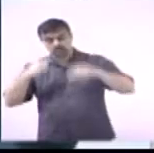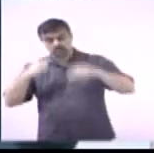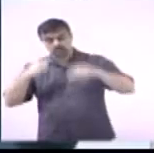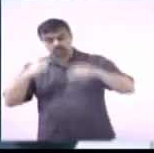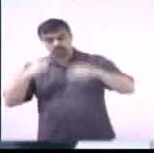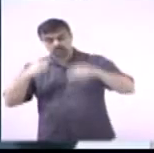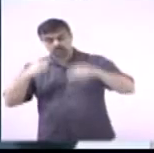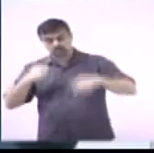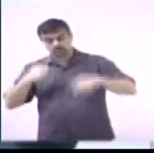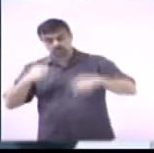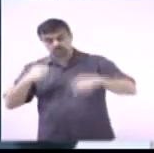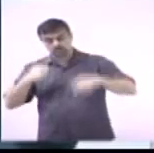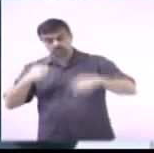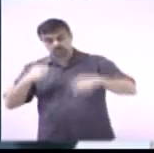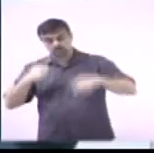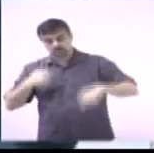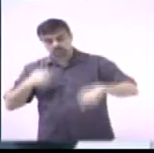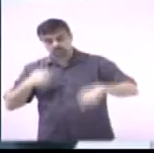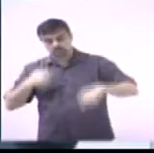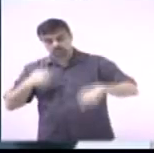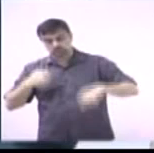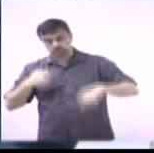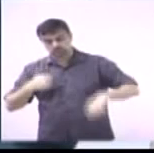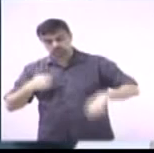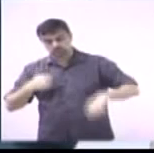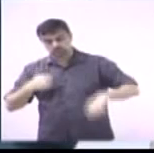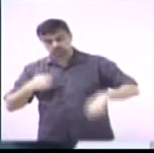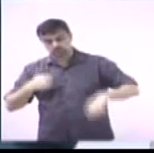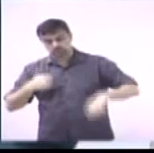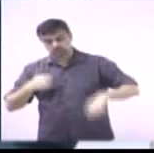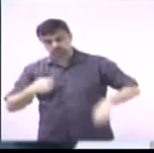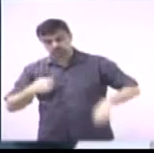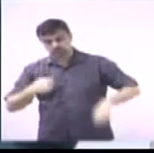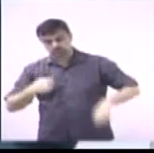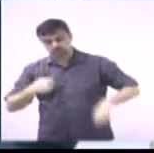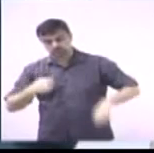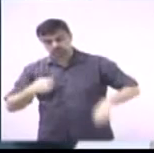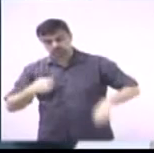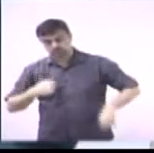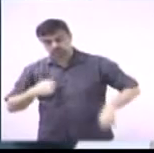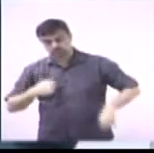eu vou falar, por exemplo, o que aconteceu no domingo passado,